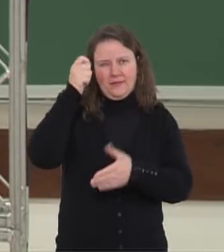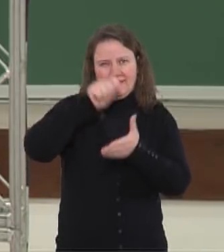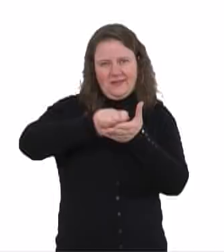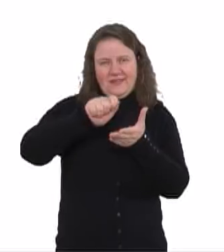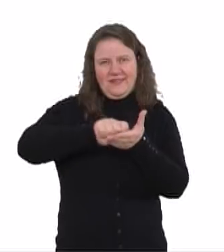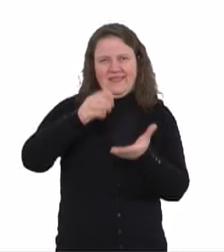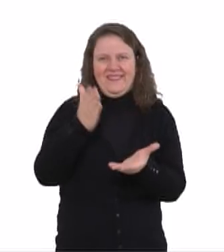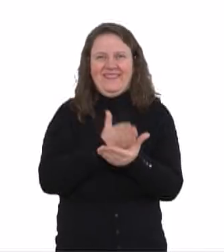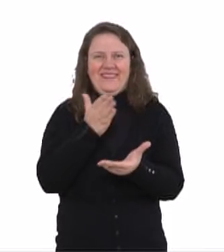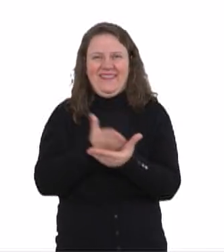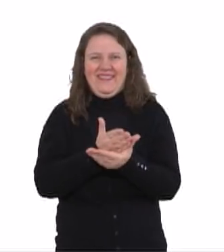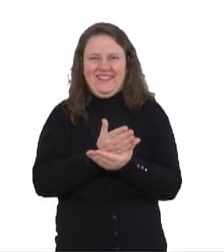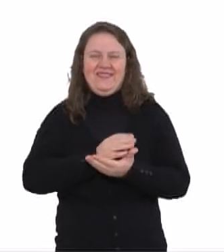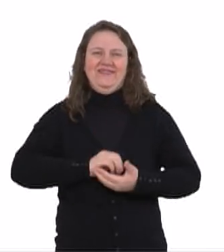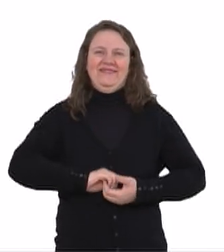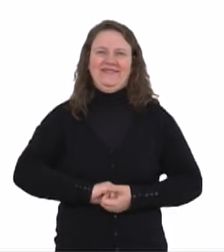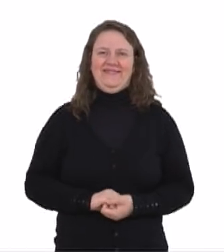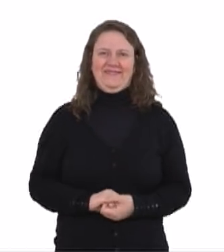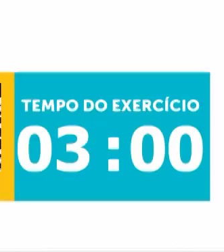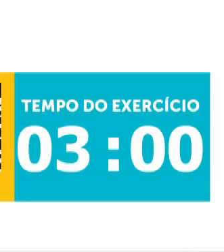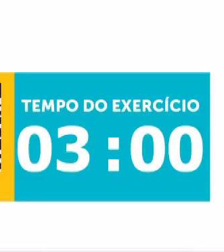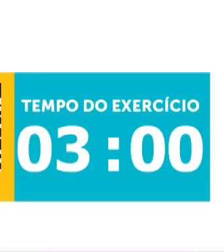caderno.